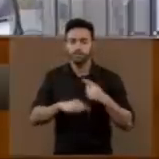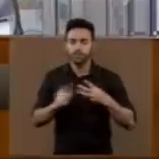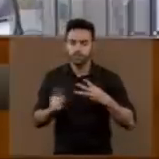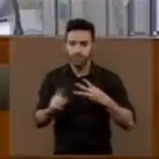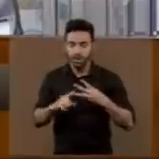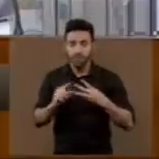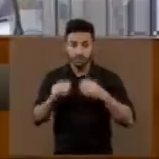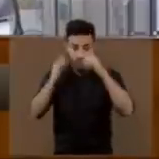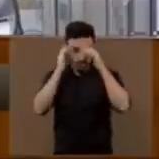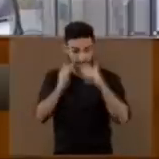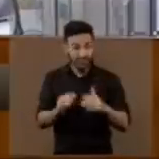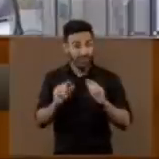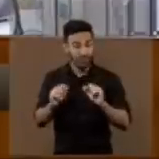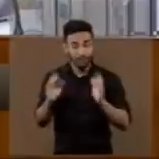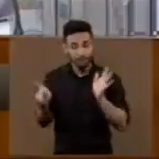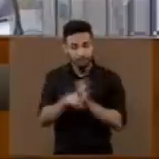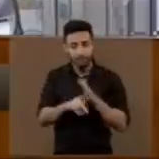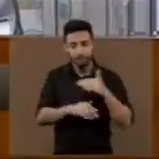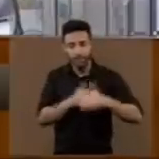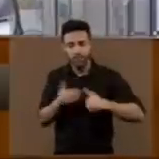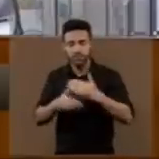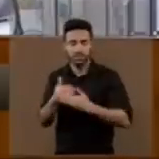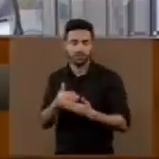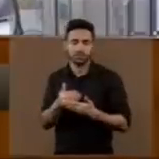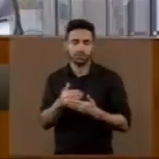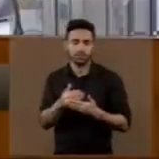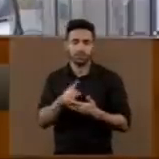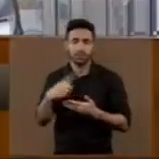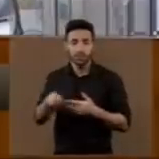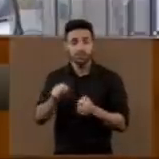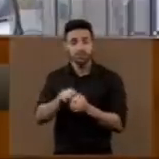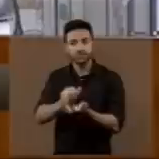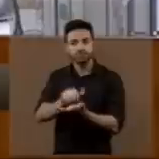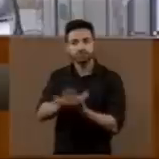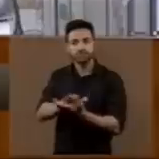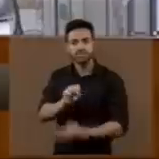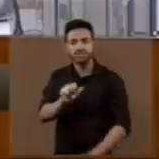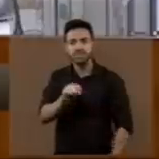do devido processo legal para aplicação da sanção.